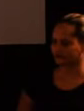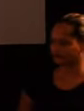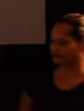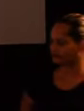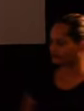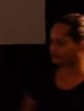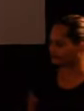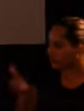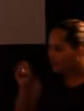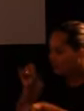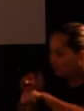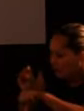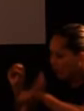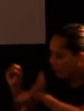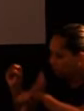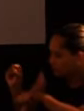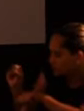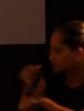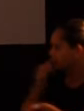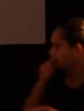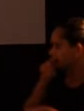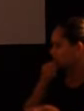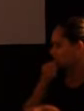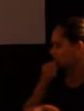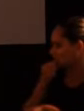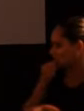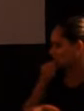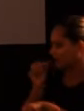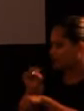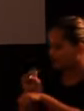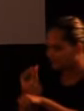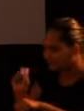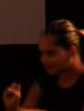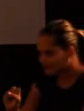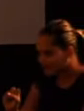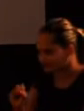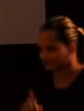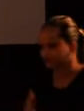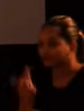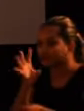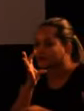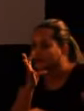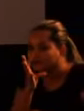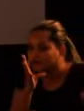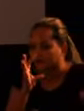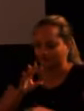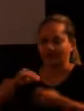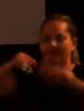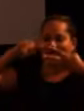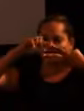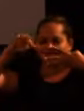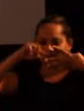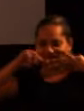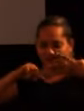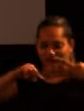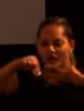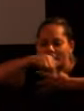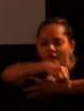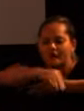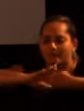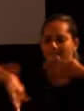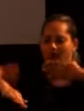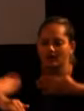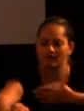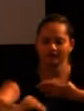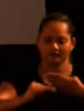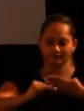Dá um pause, por favor, você tem condição? É porque eu só quero chamar a atenção o seguinte, na primeira faixa é possível chegar a 36 metros, volta